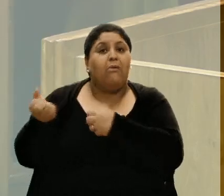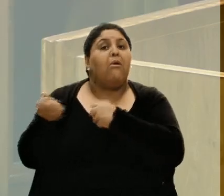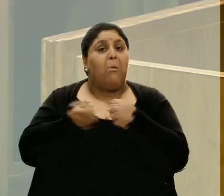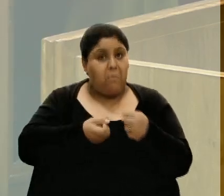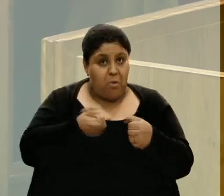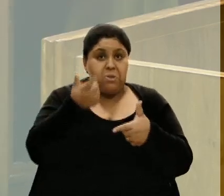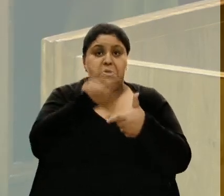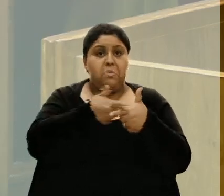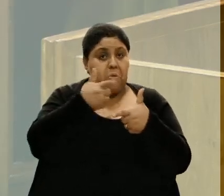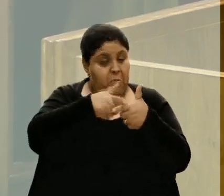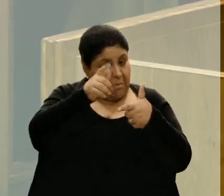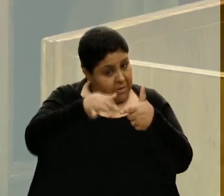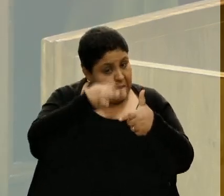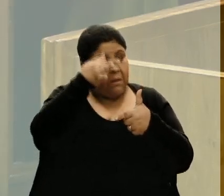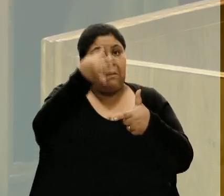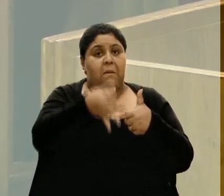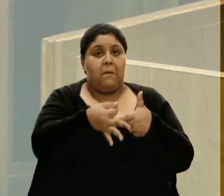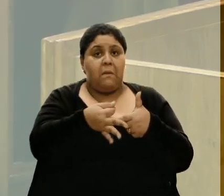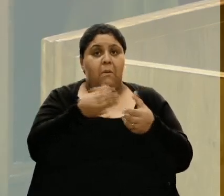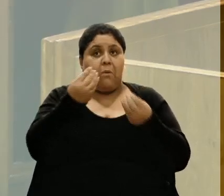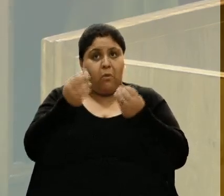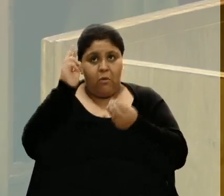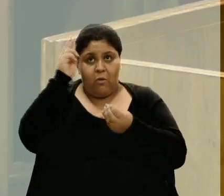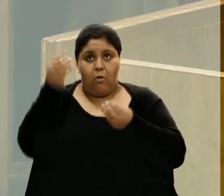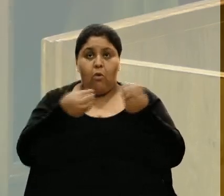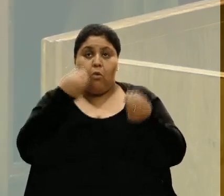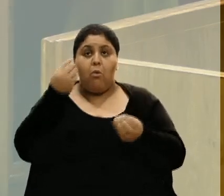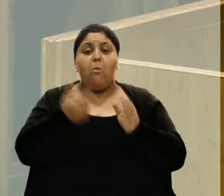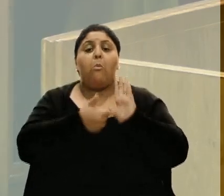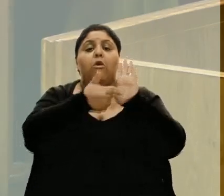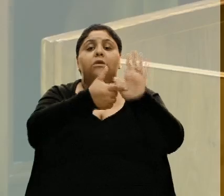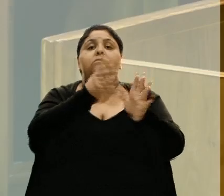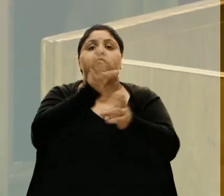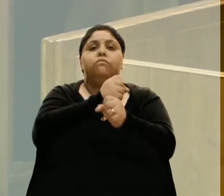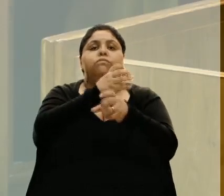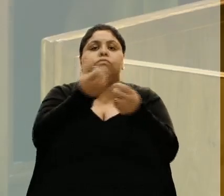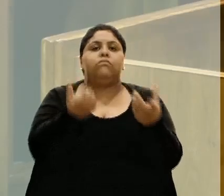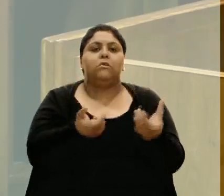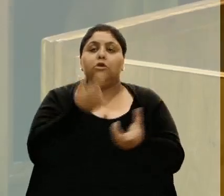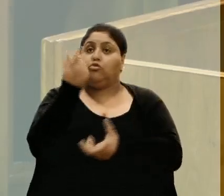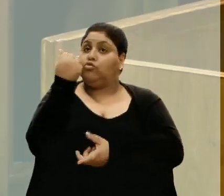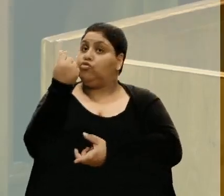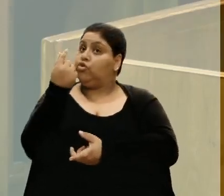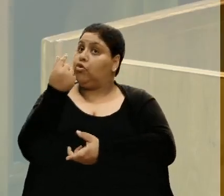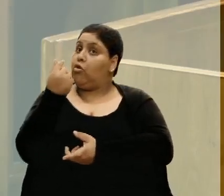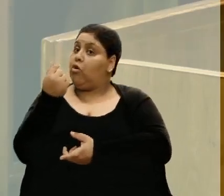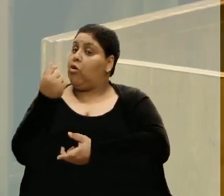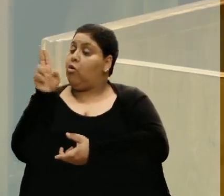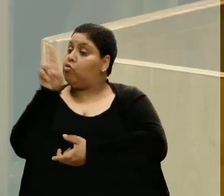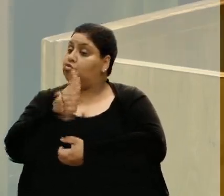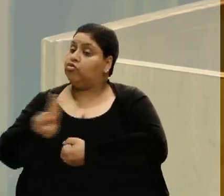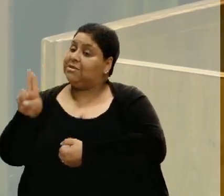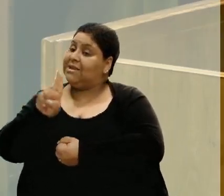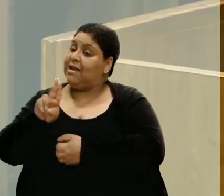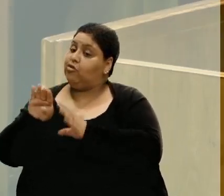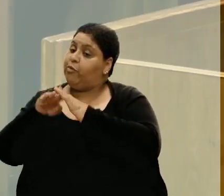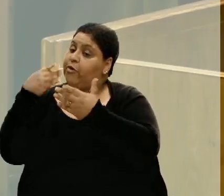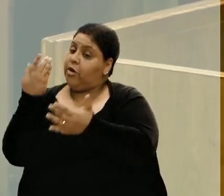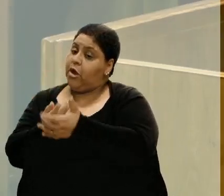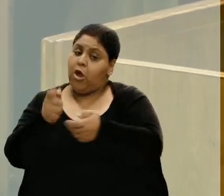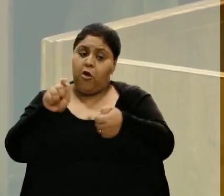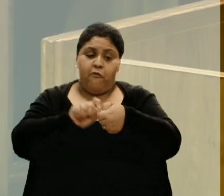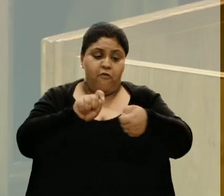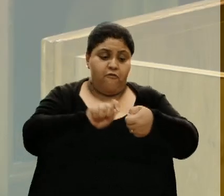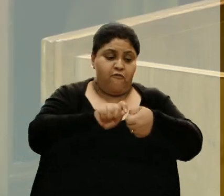problema, inclusive para ele, como ele vai prestar conta que uma verba que é para a escola foi feita uma